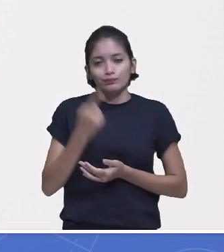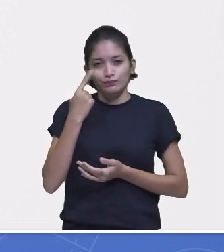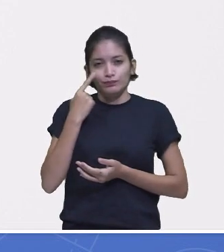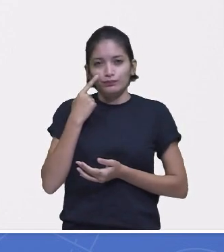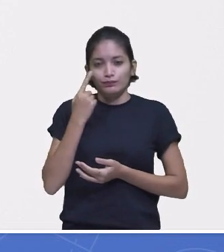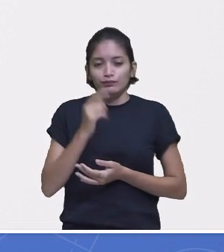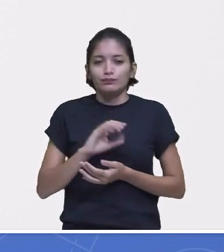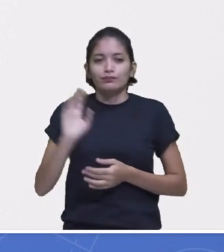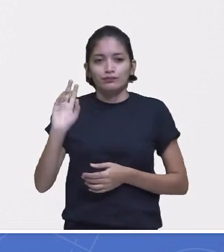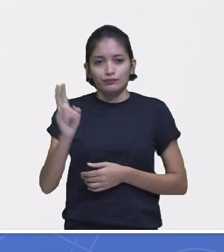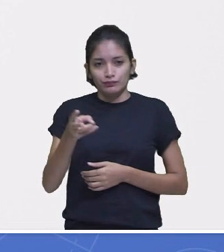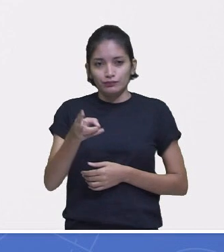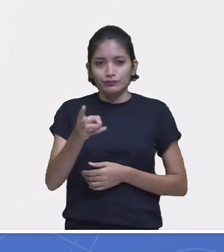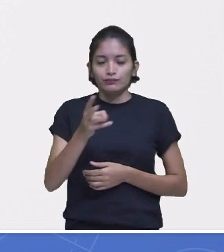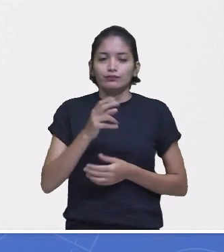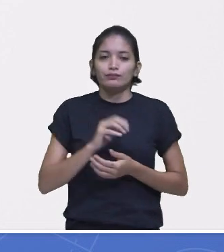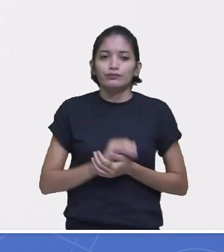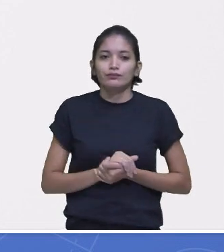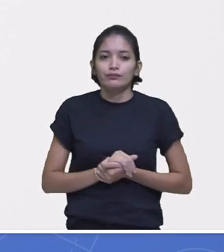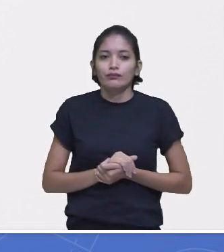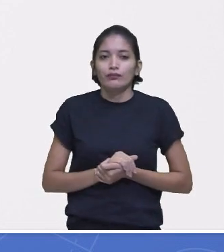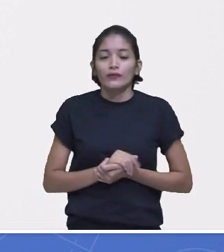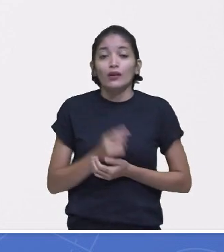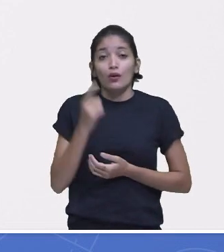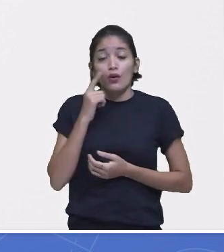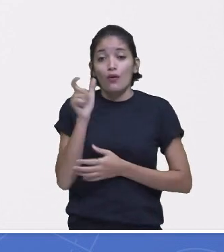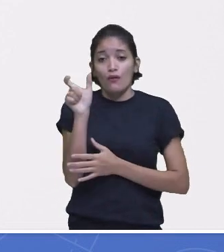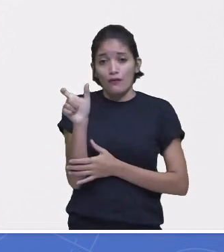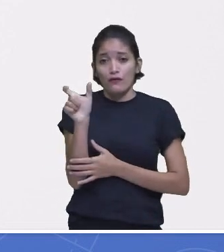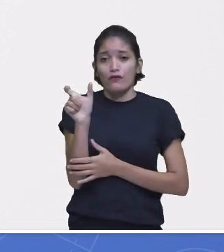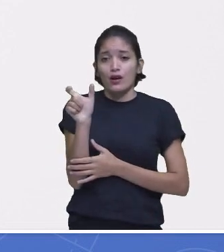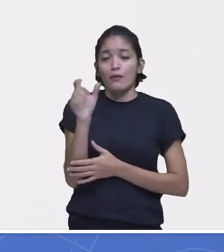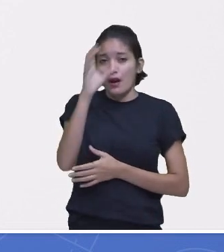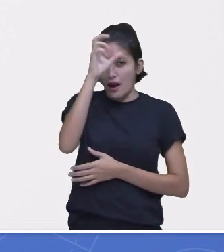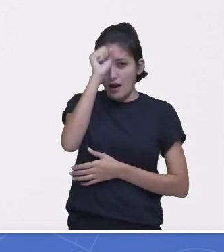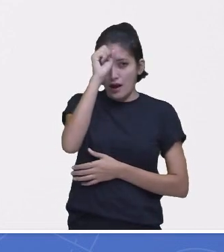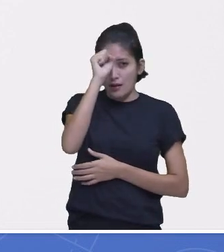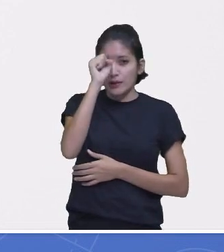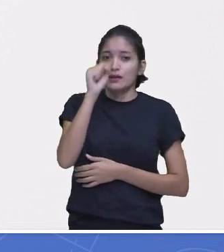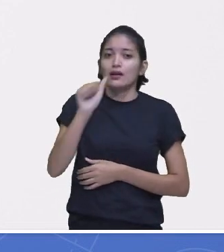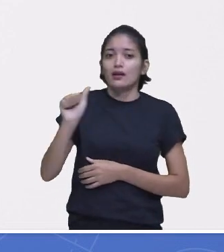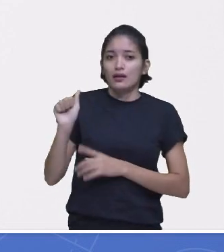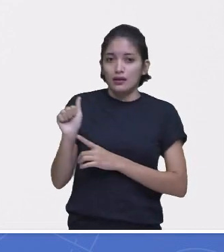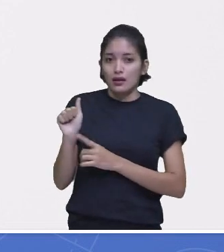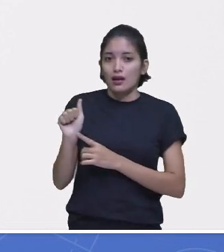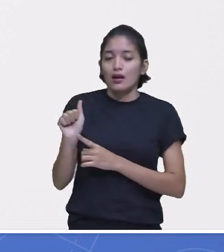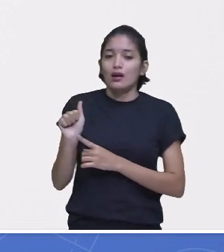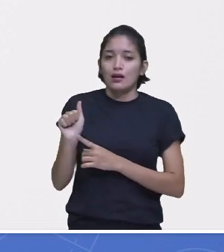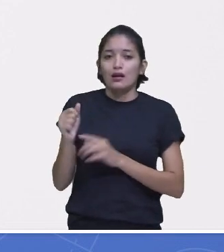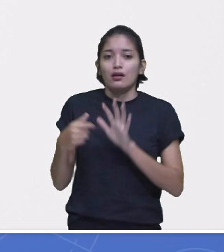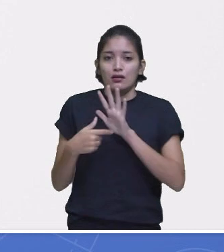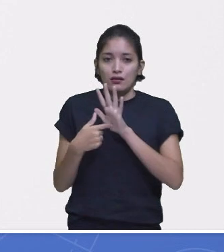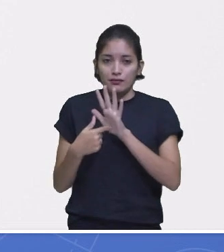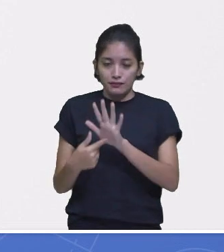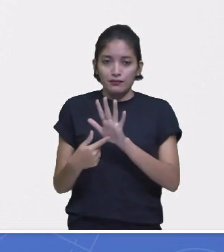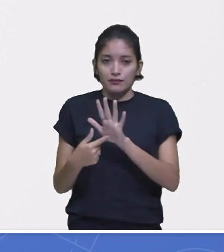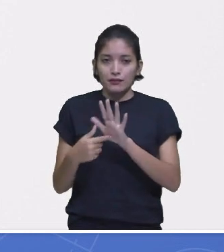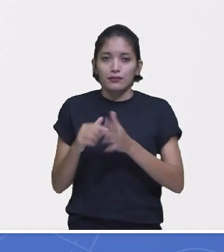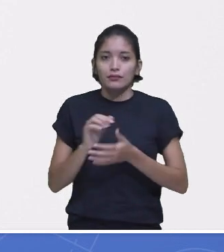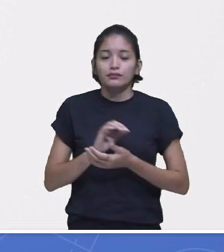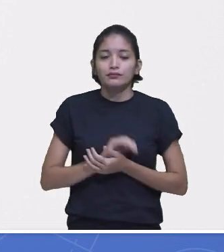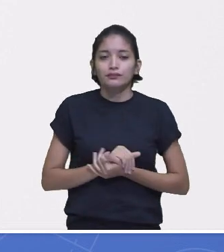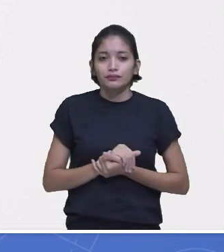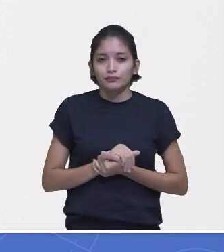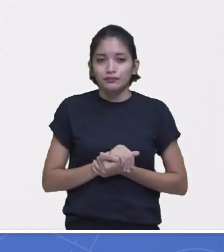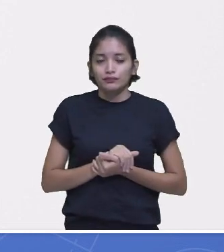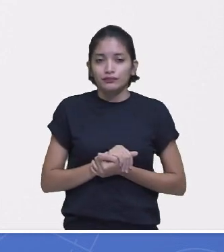vamos adiante. O verbo aprender, na alternativa A, ele aparece aí, é um verbo regular, mas ele